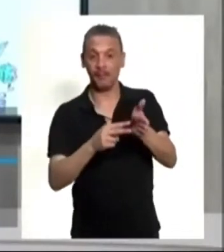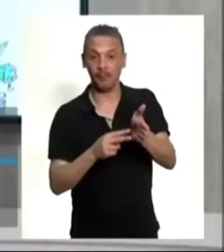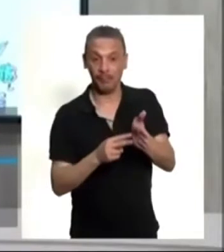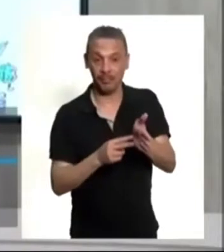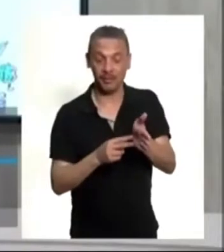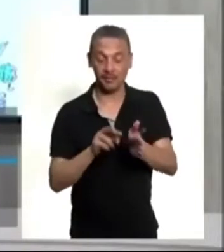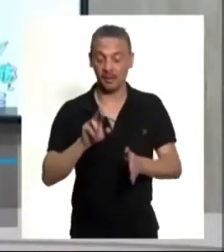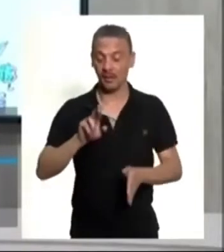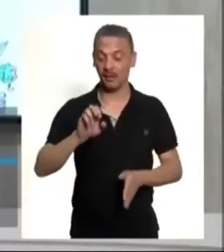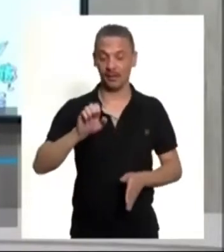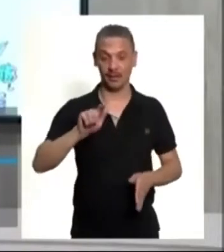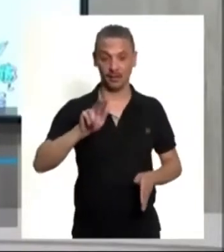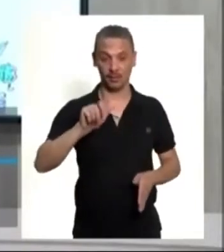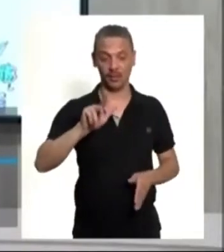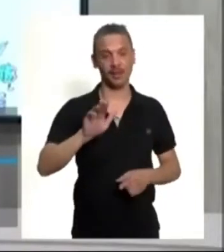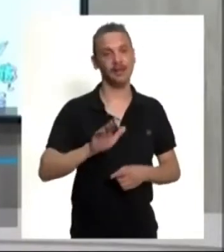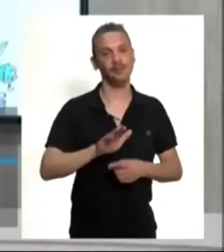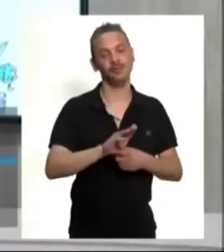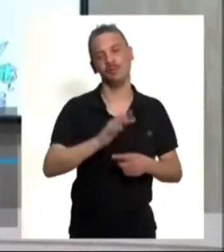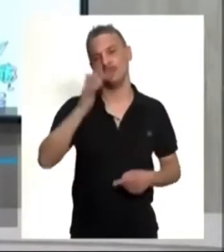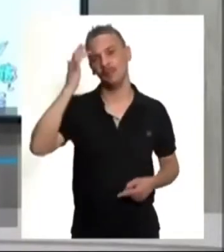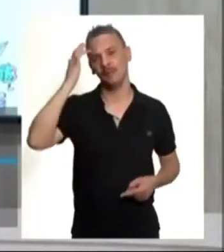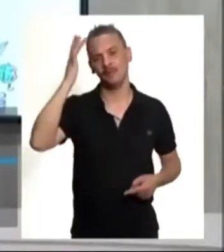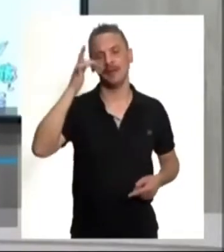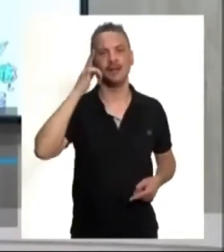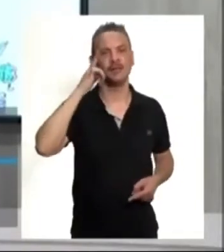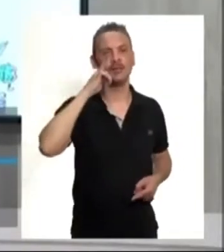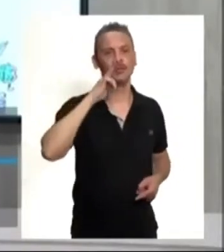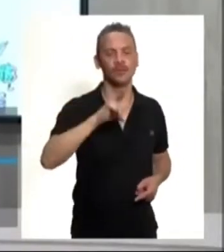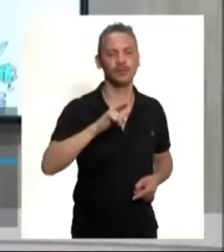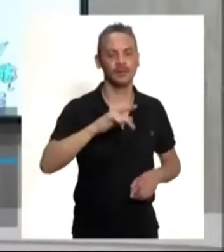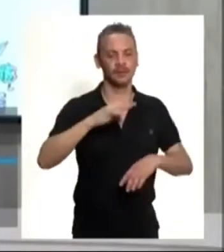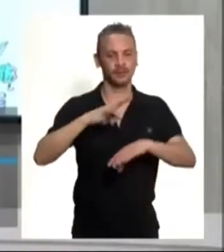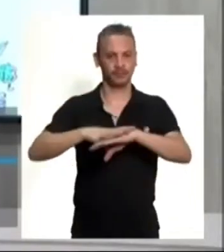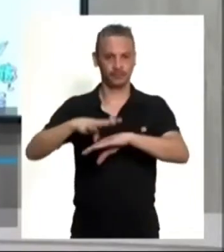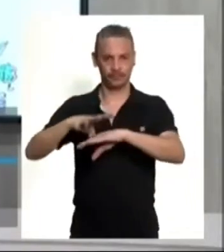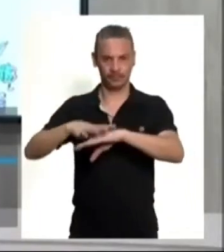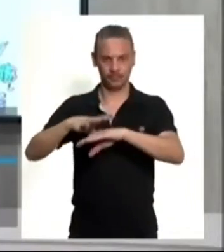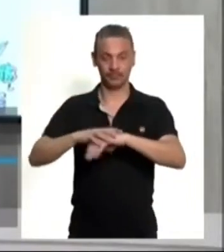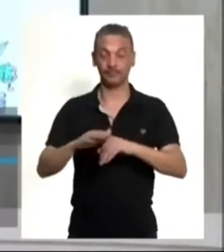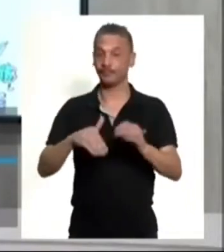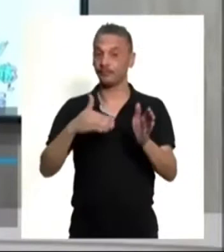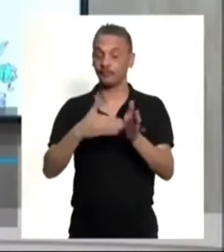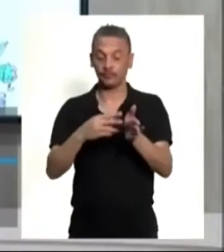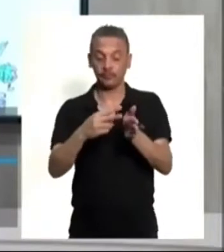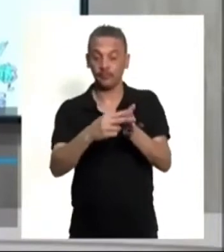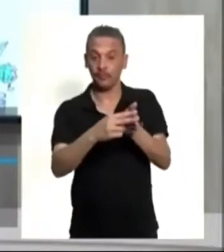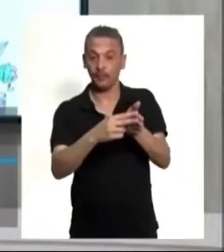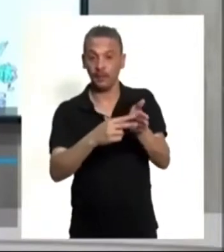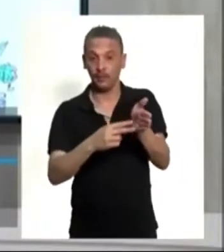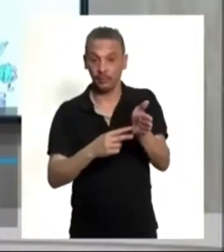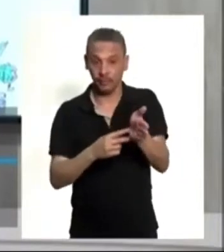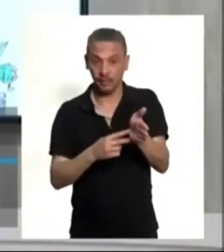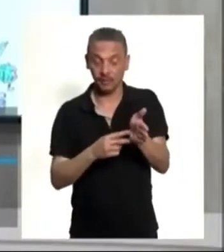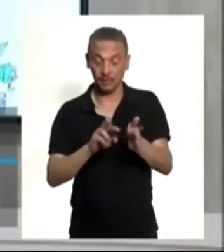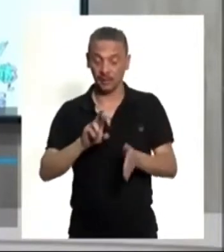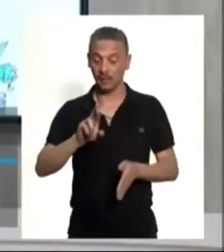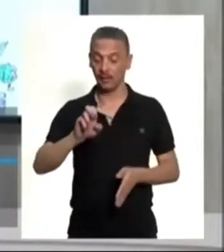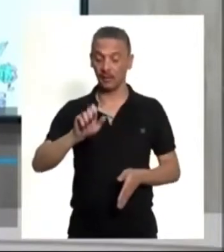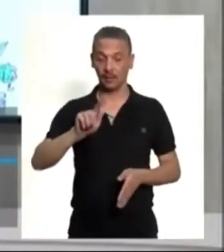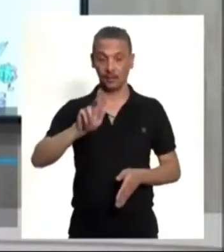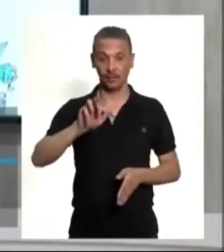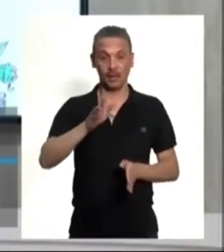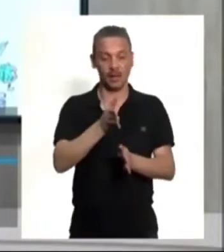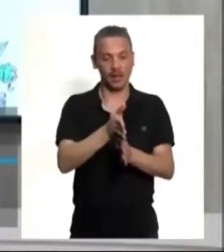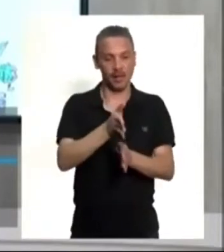ajudar, simplesmente para facilitar os nossos procedimentos matemáticos. Todo prisma regular, ele é reto, primeiramente, reto,